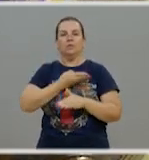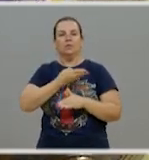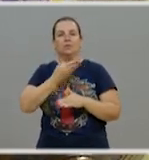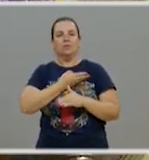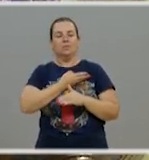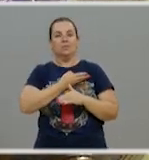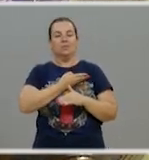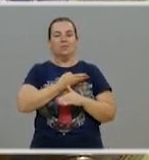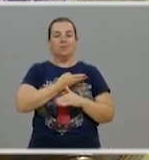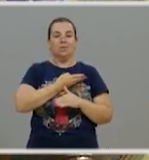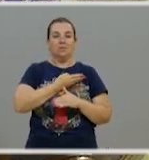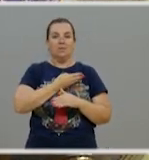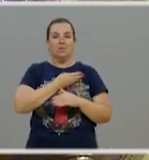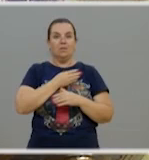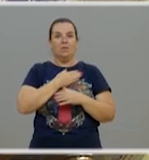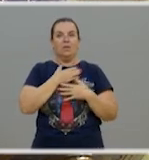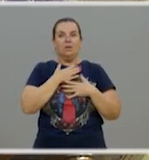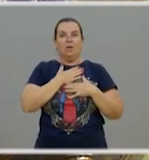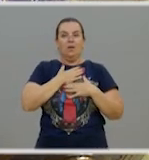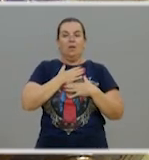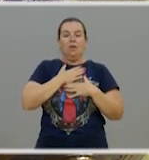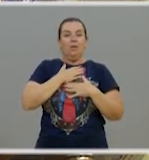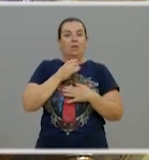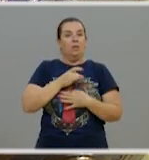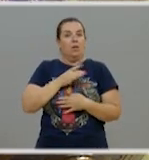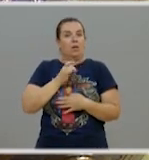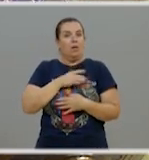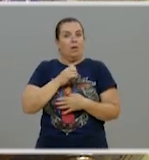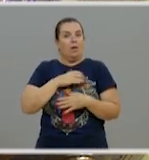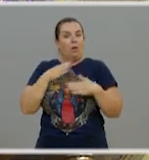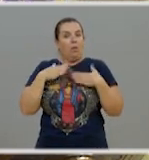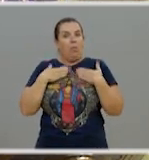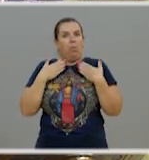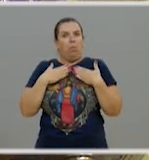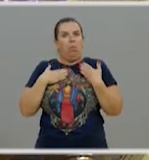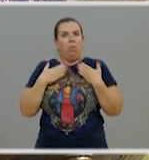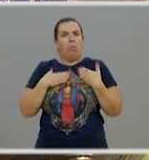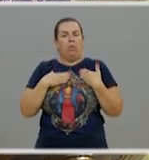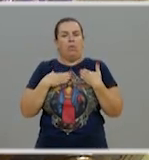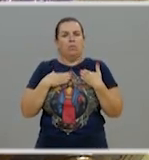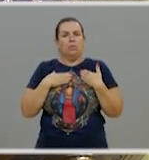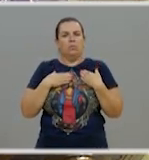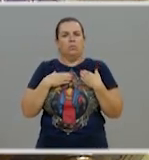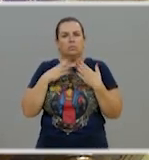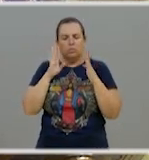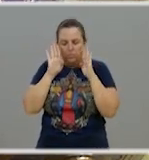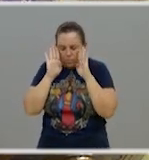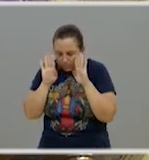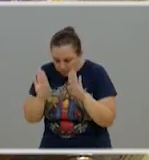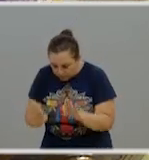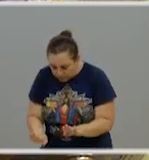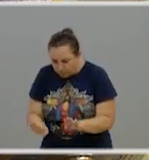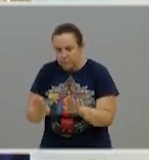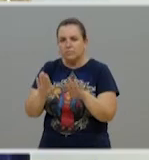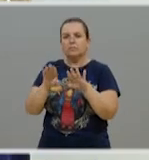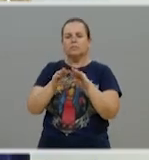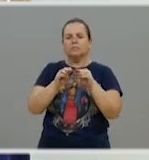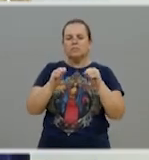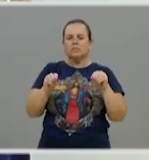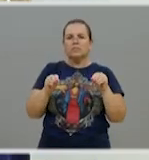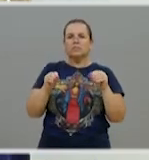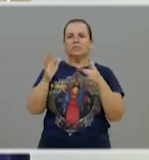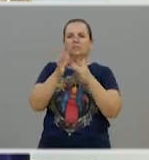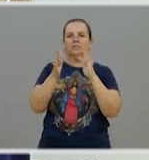discípulos ficaram com muito medo, assustados, e caíram com o rosto em terra. Jesus